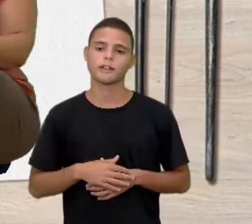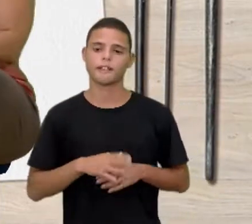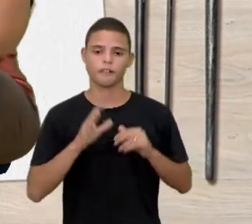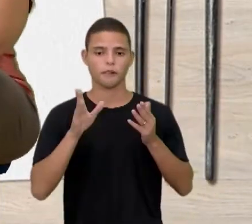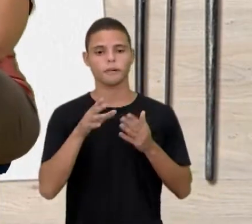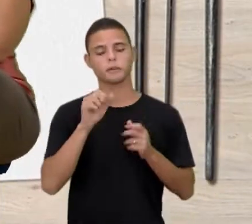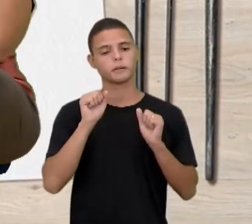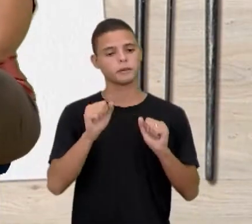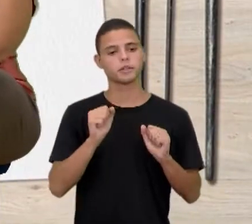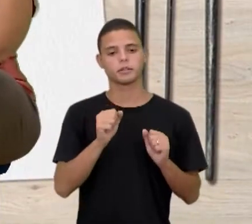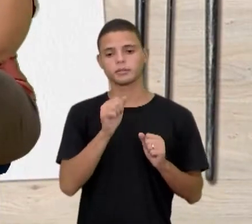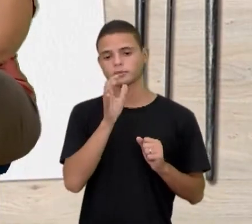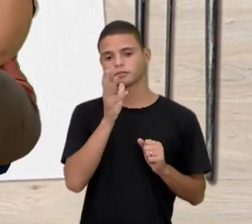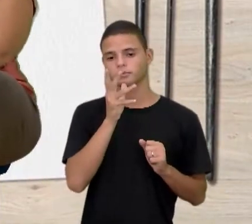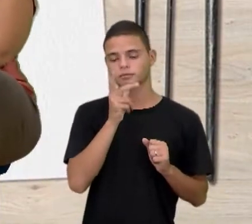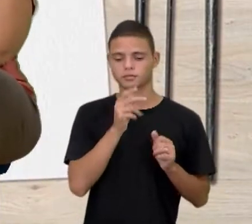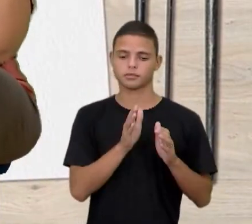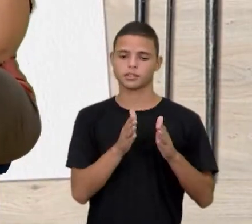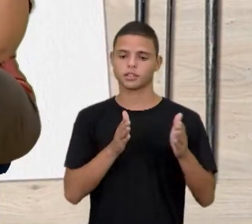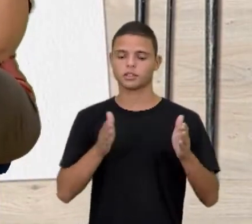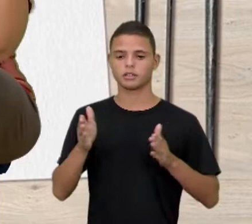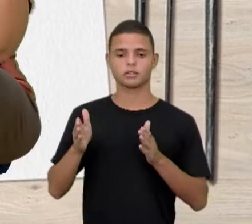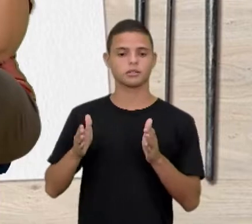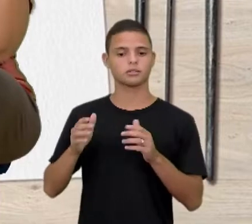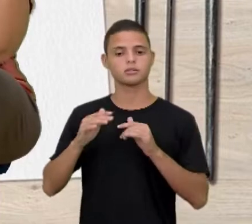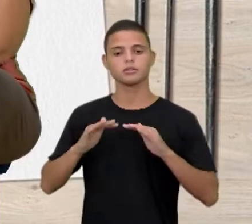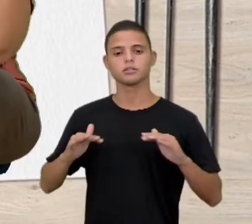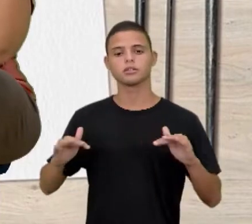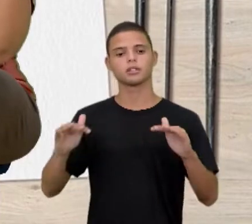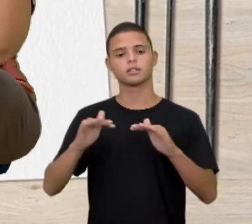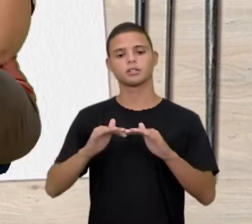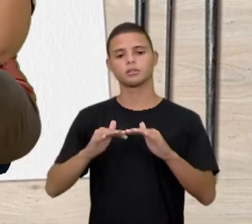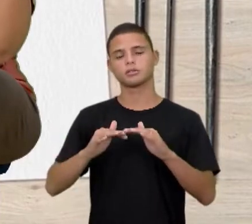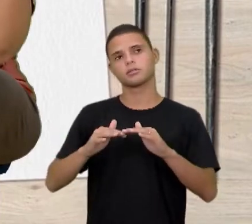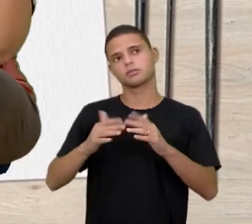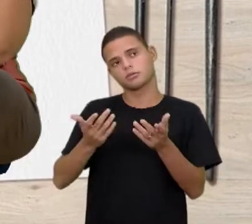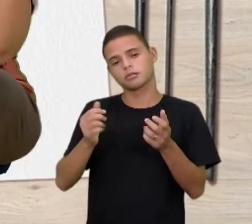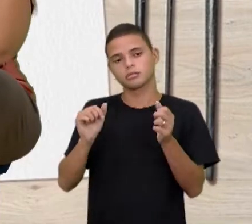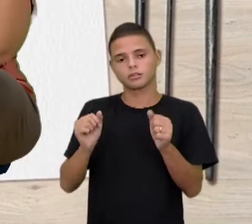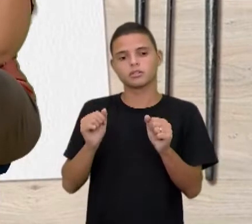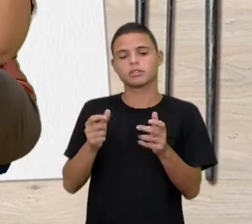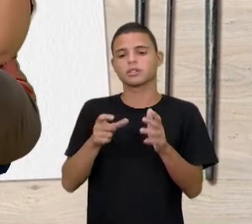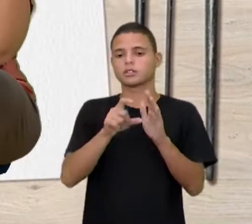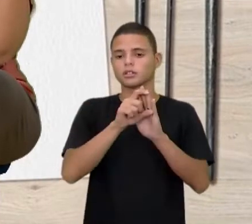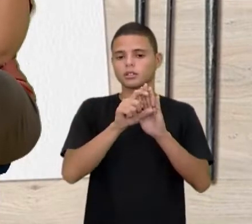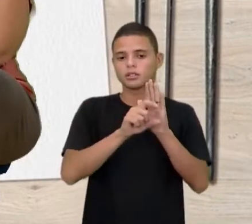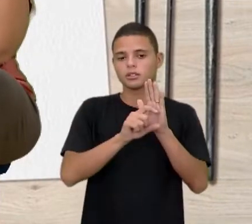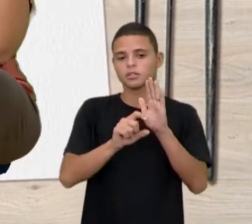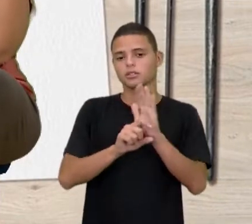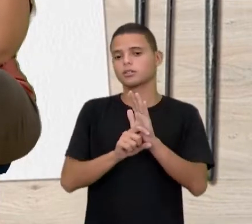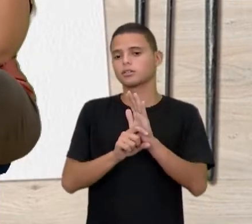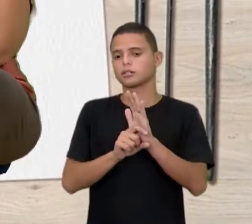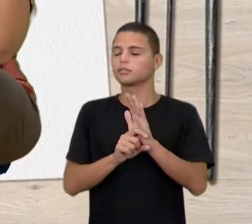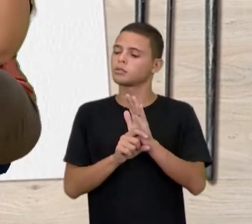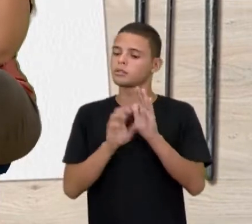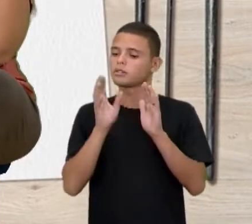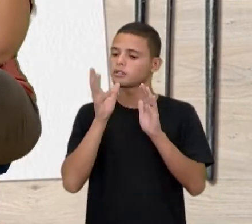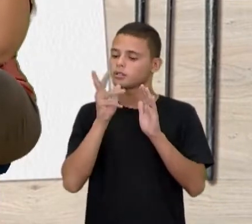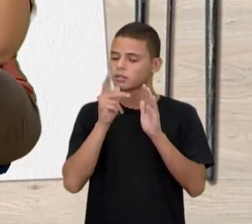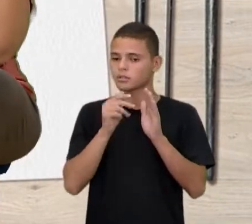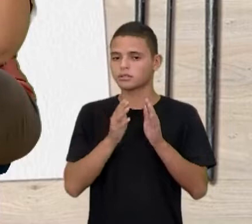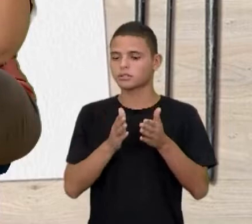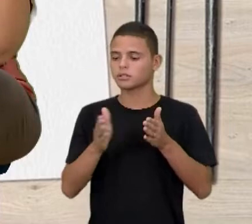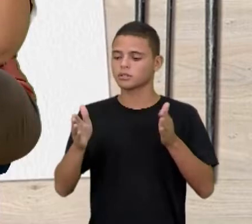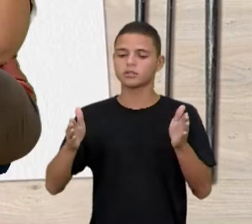aí proporcionar que a gente faça uma reflexão mais ampla. Nada impede que uma charge seja atemporal, até porque a gente também